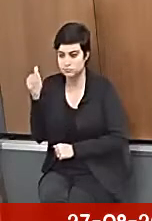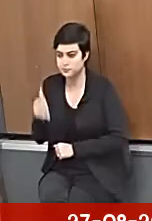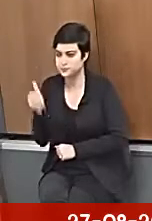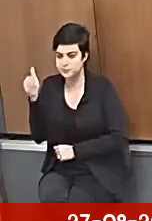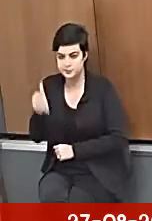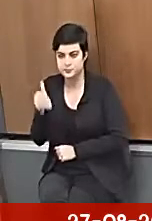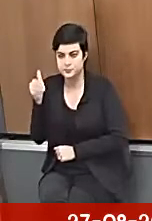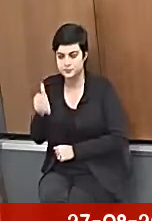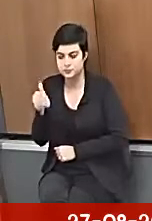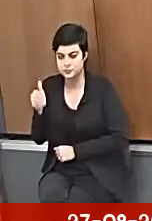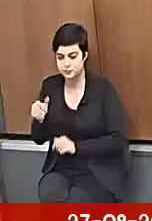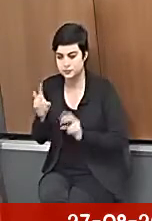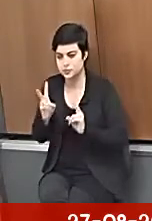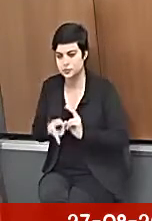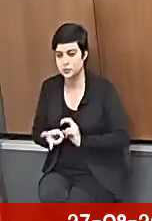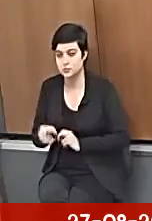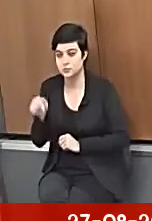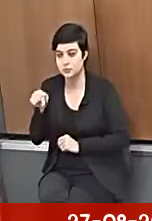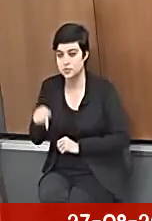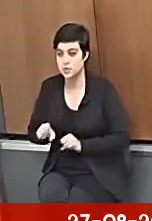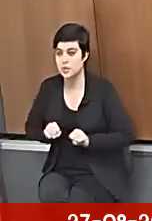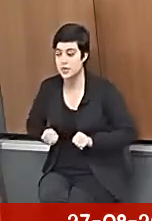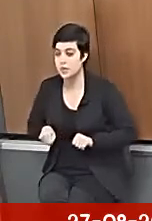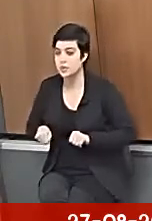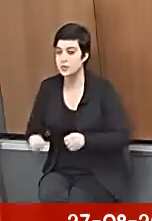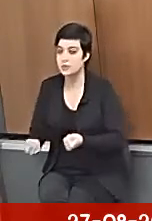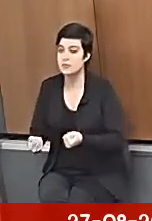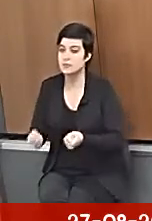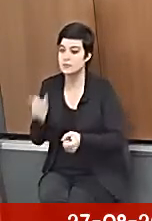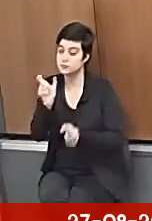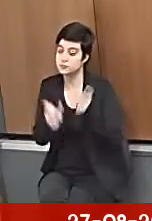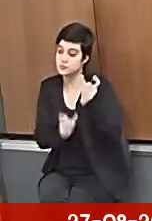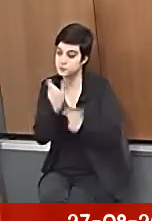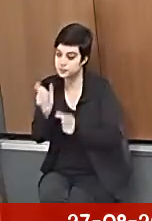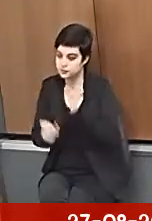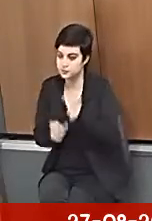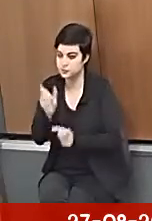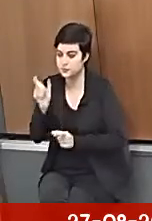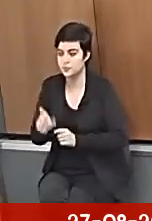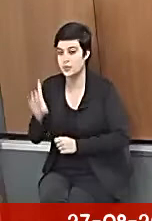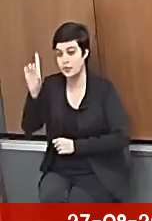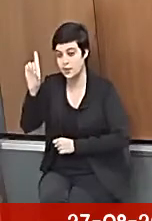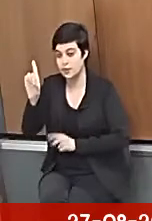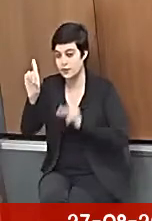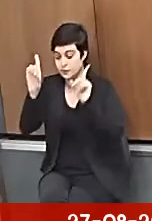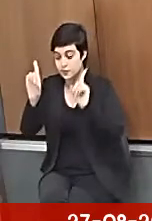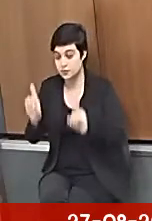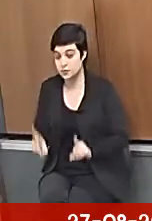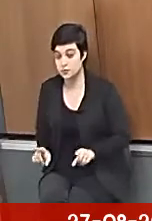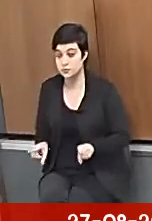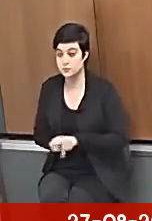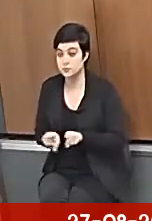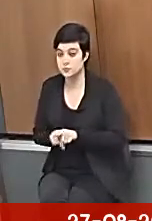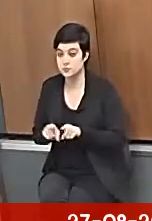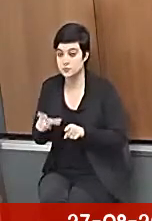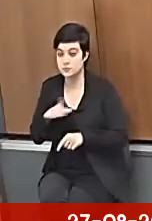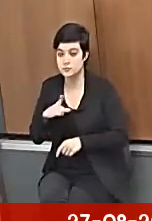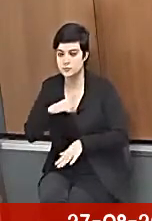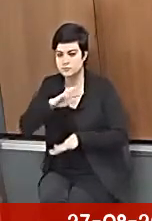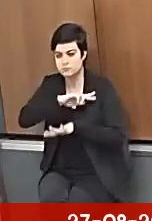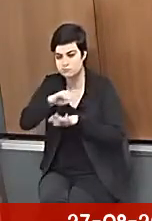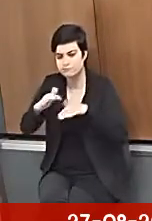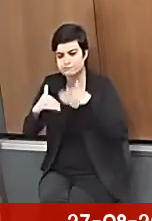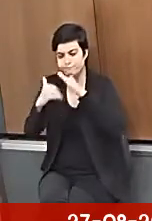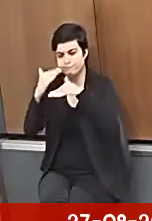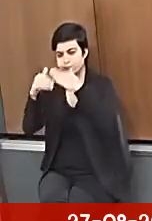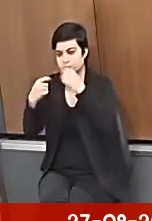desta comissão em defesa das pessoas com deficiência e tem muita coisa ser produzido já tive em contato